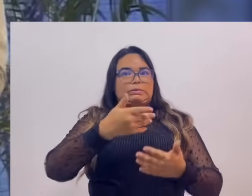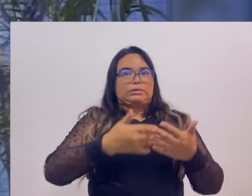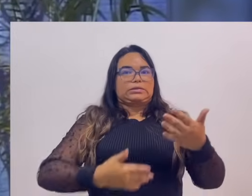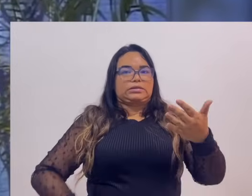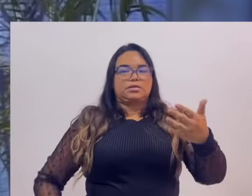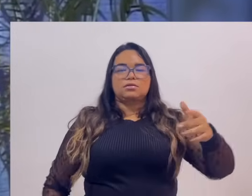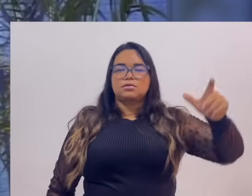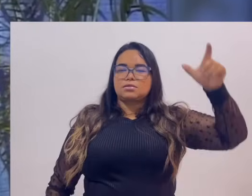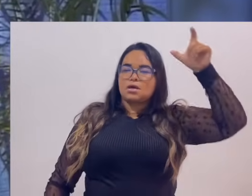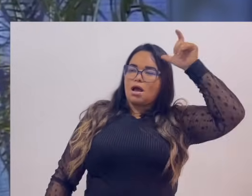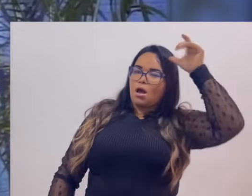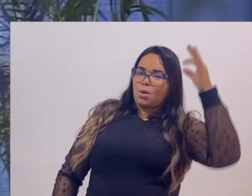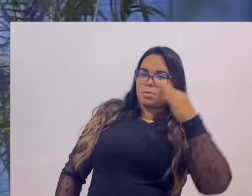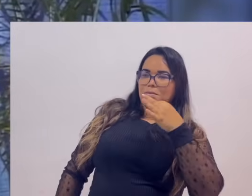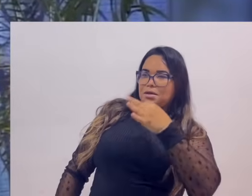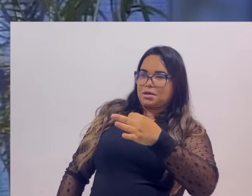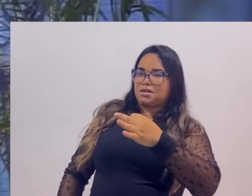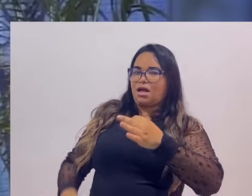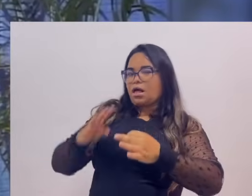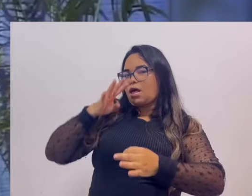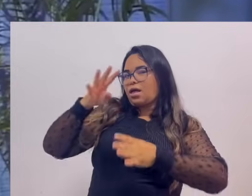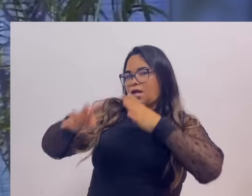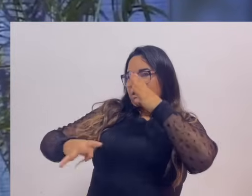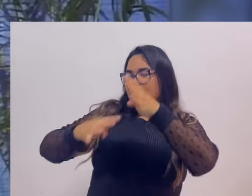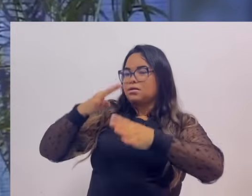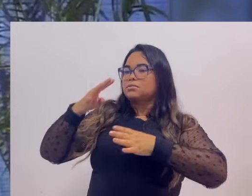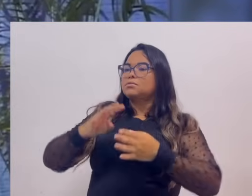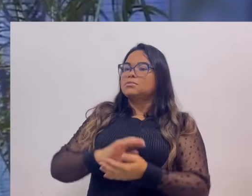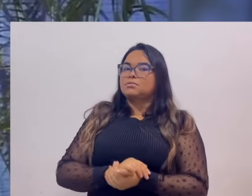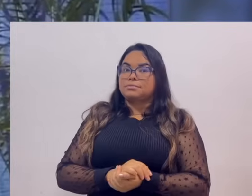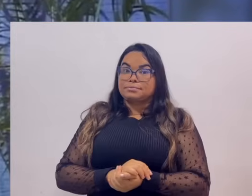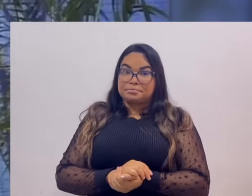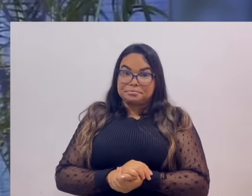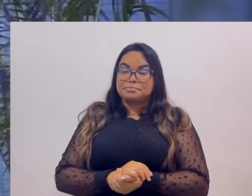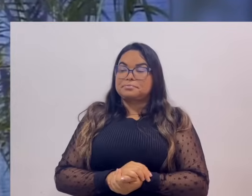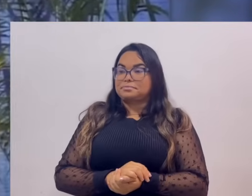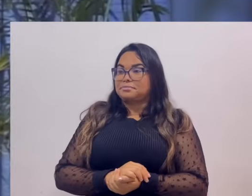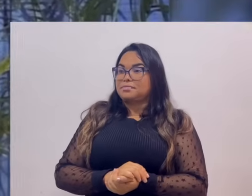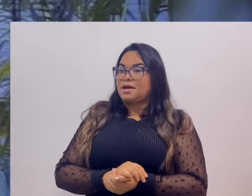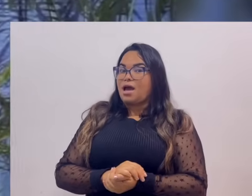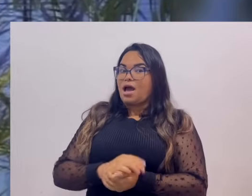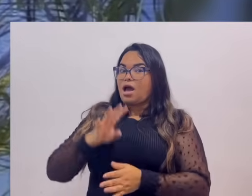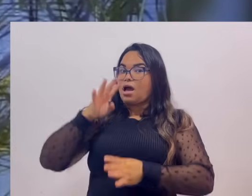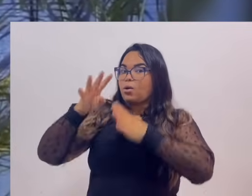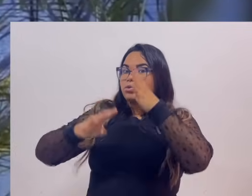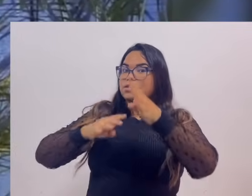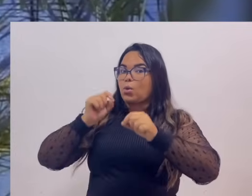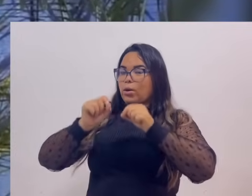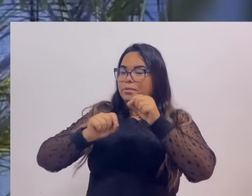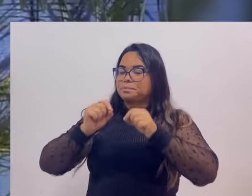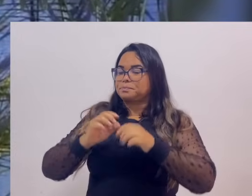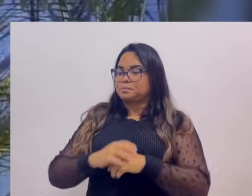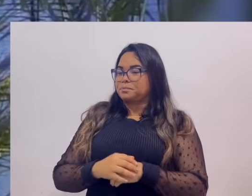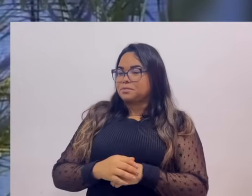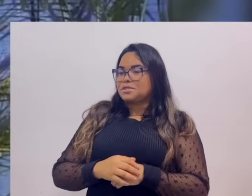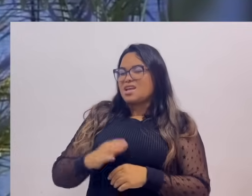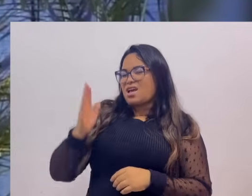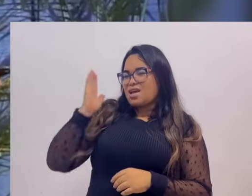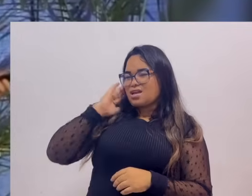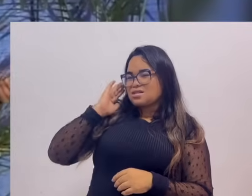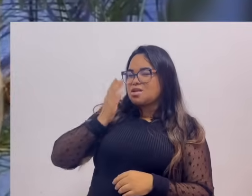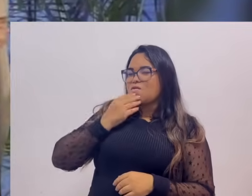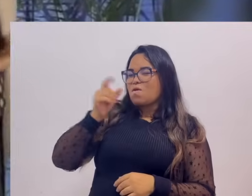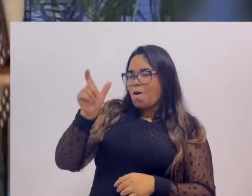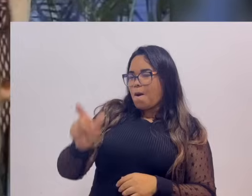vezes ao redor do mundo eu espero e o diabo dirá porque ele é o acusador dos